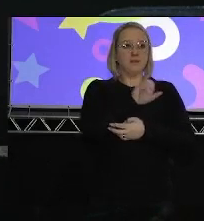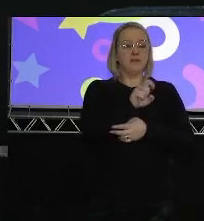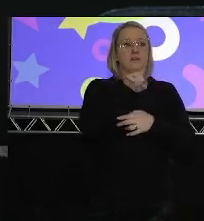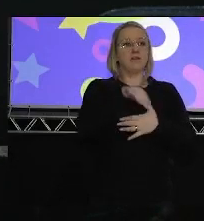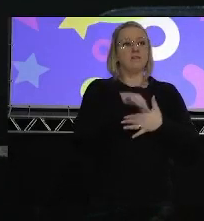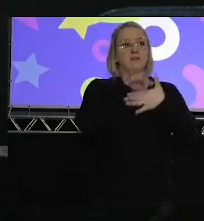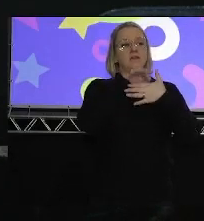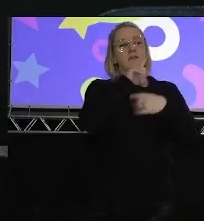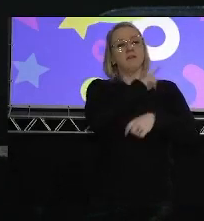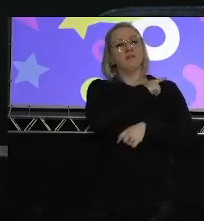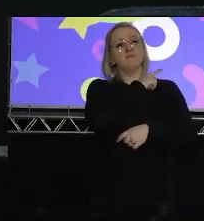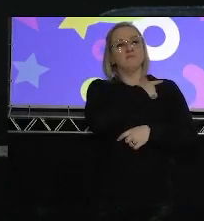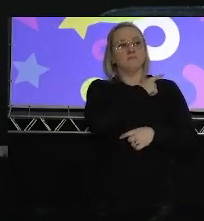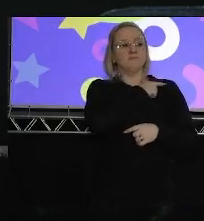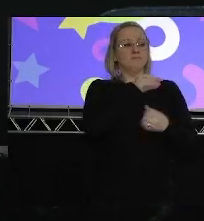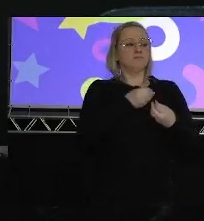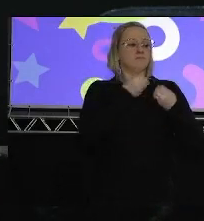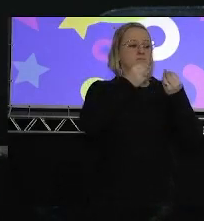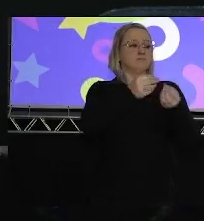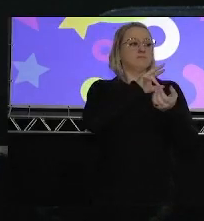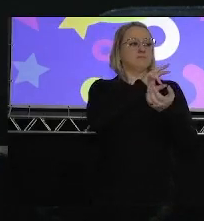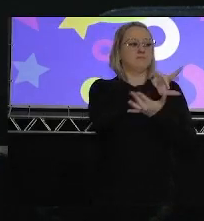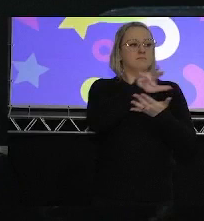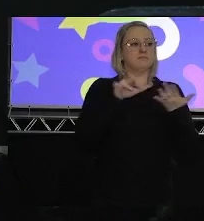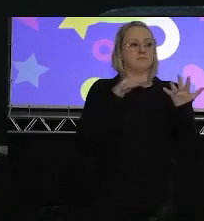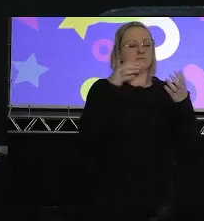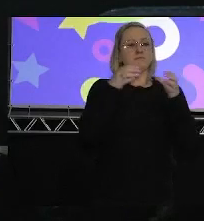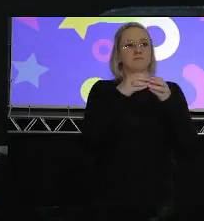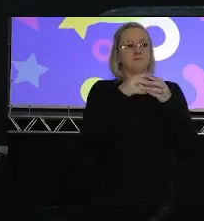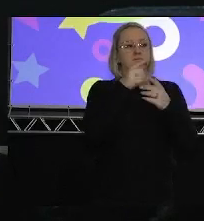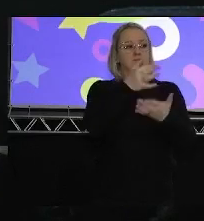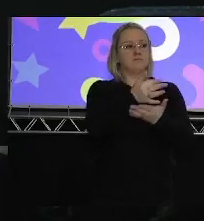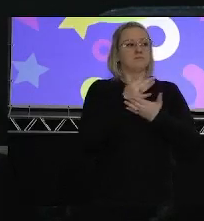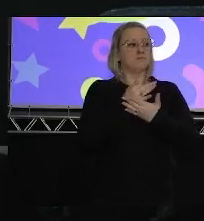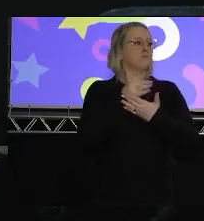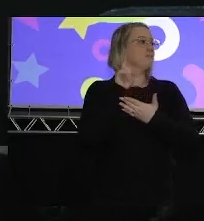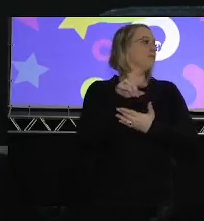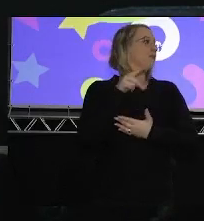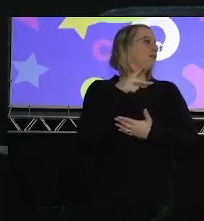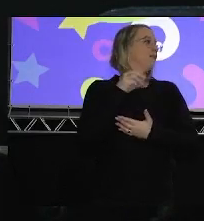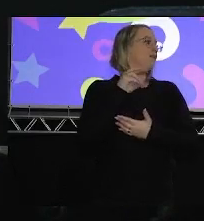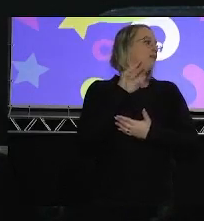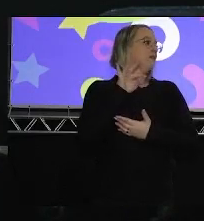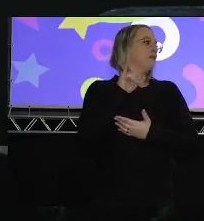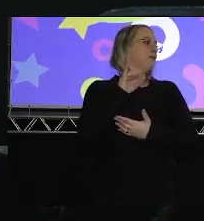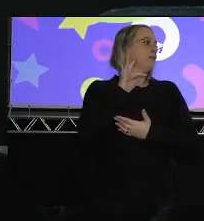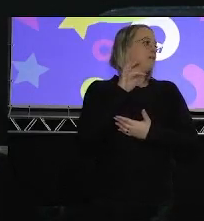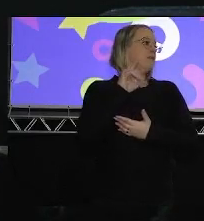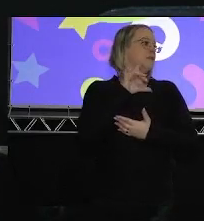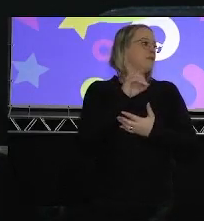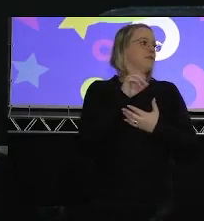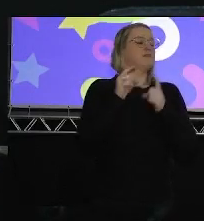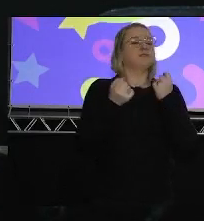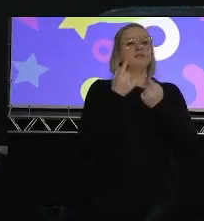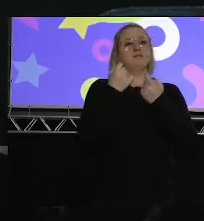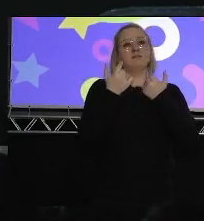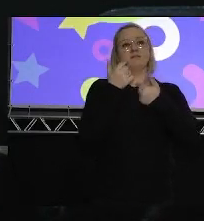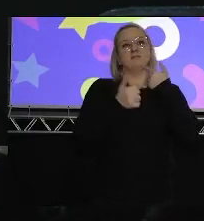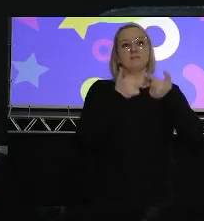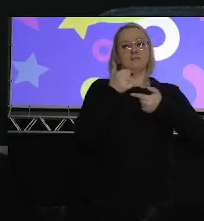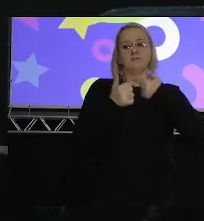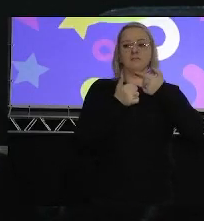determinar as cadências de entrega dessas múltiplas equipes, dos fornecedores, o que seja, é o portfólio. Certo? Com os seus eventos ali